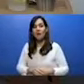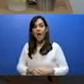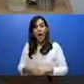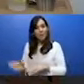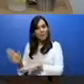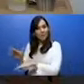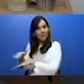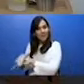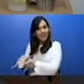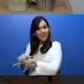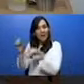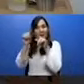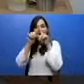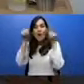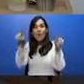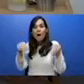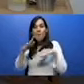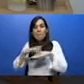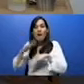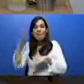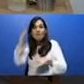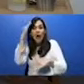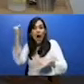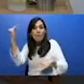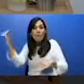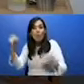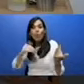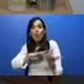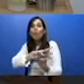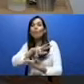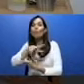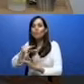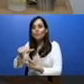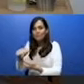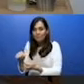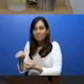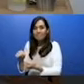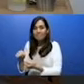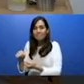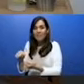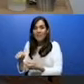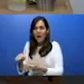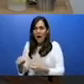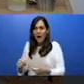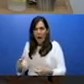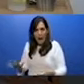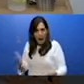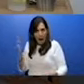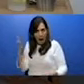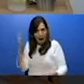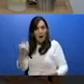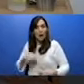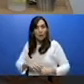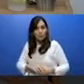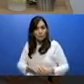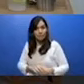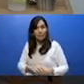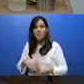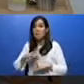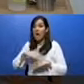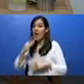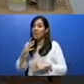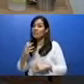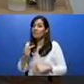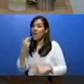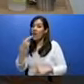é o quadro mais famoso do mundo. É um dos quadros mais valiosos, mais falados, né?